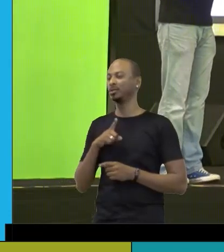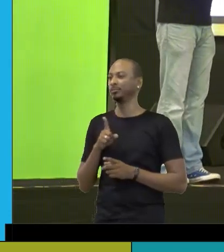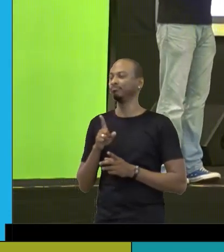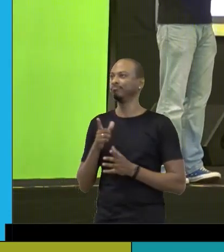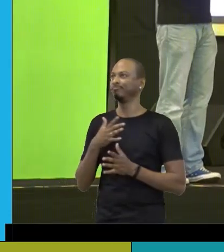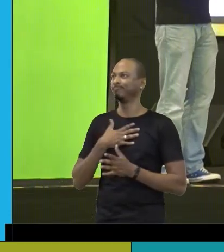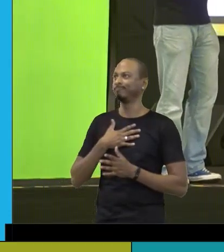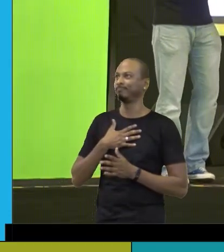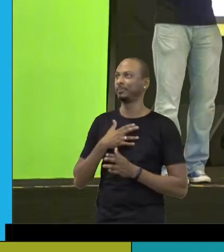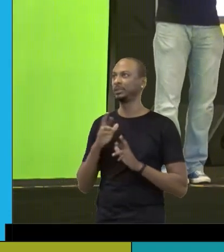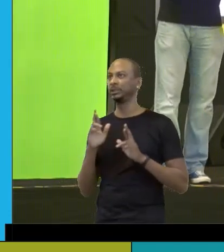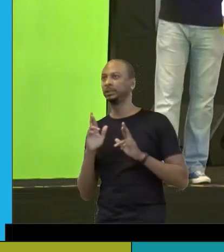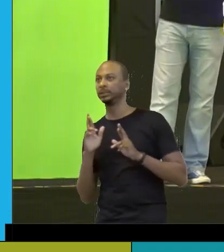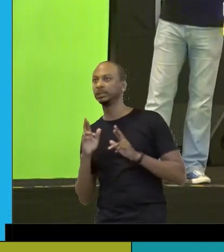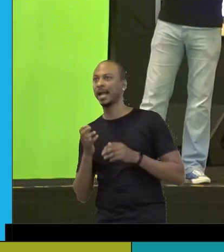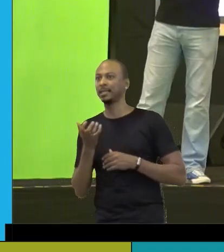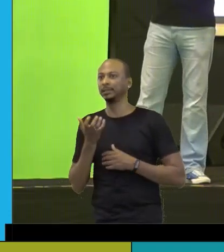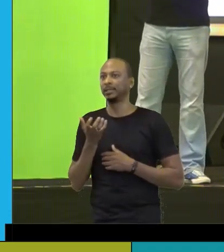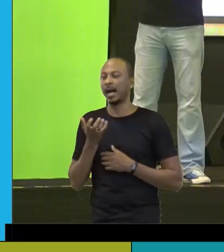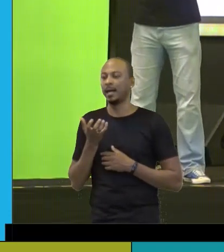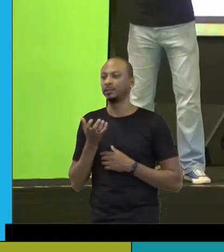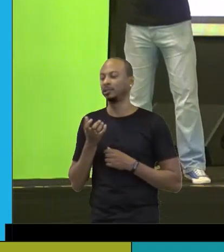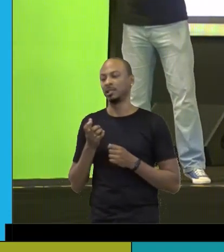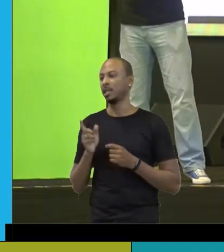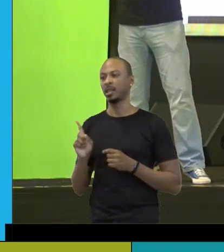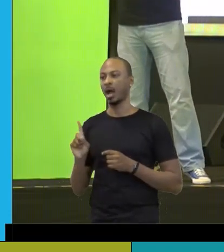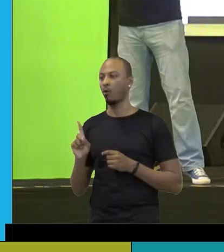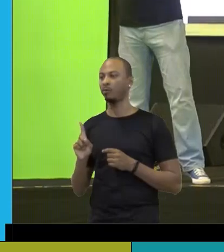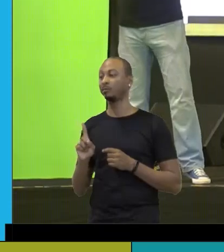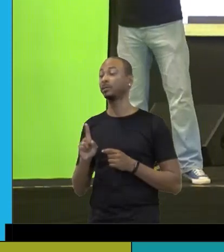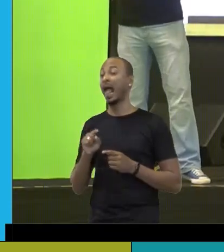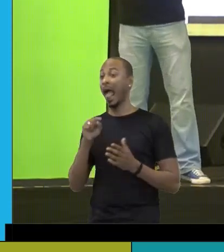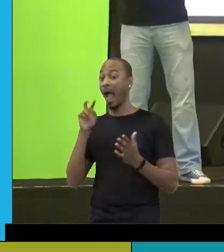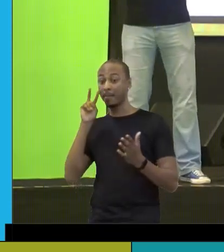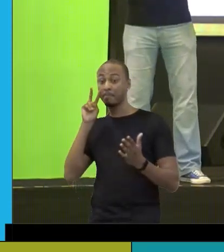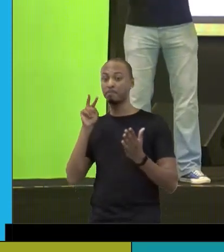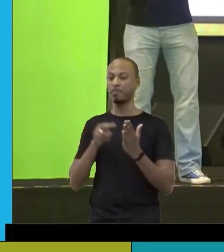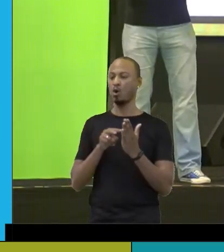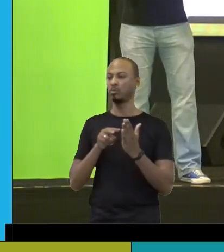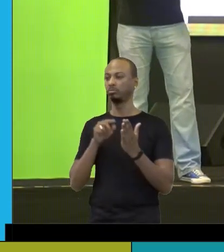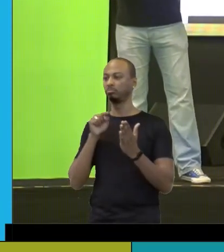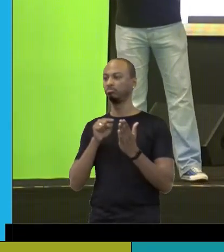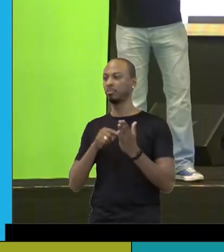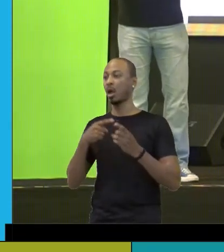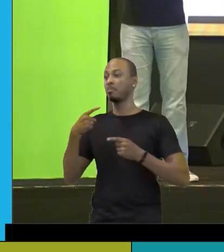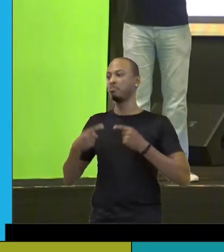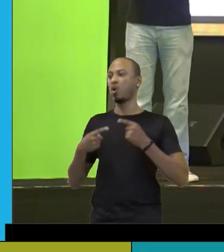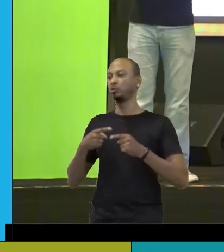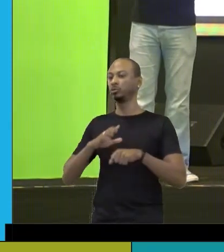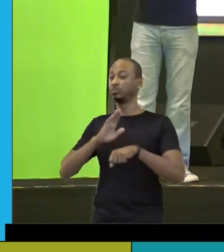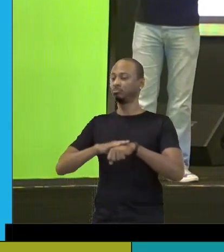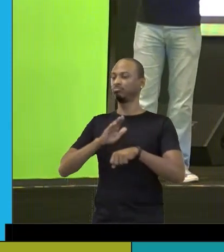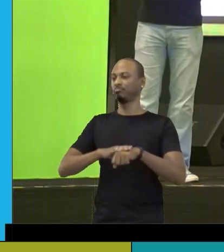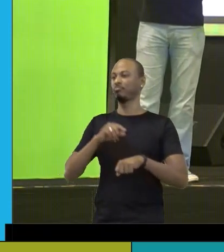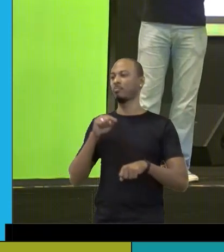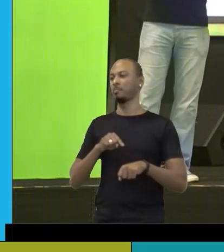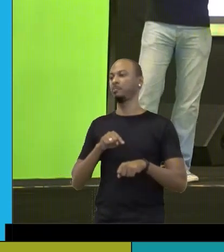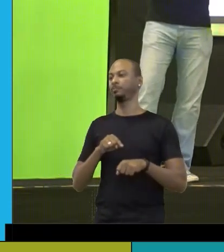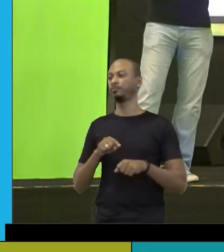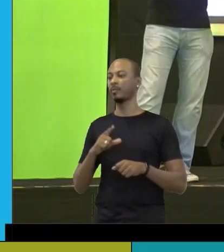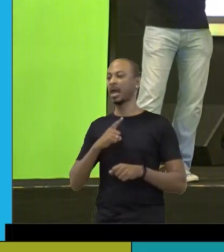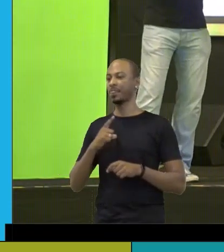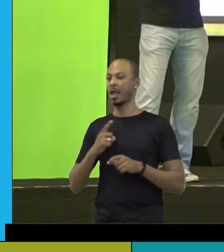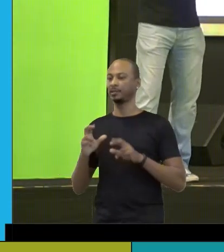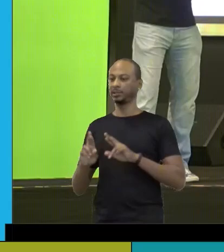diferença muito importante que vocês não podem se esquecer. Existe uma diferença muito grande